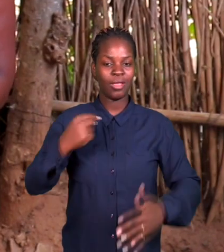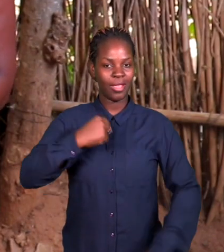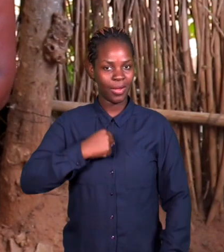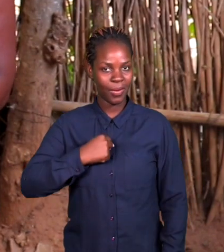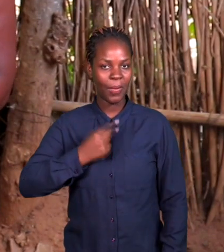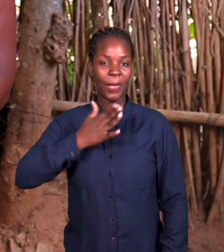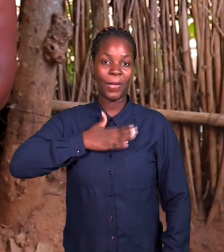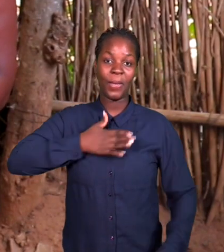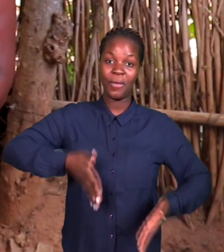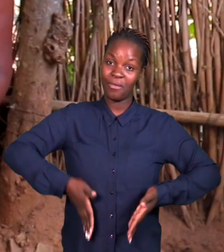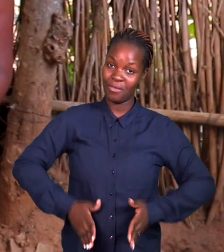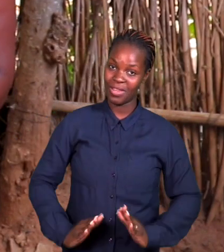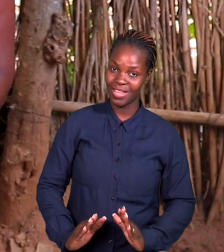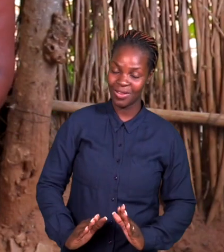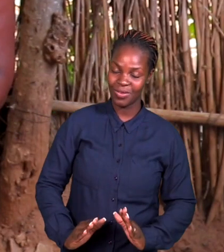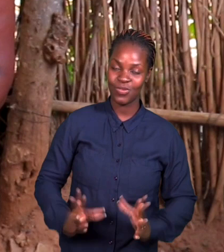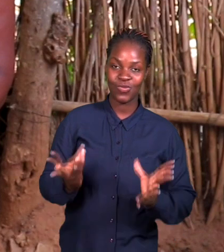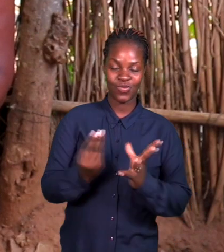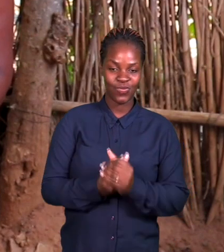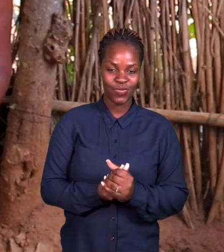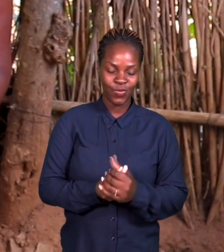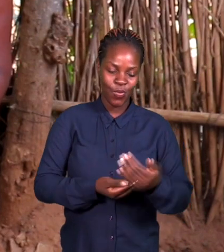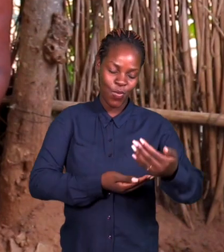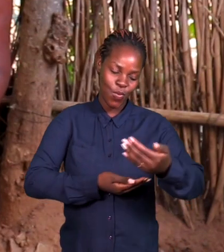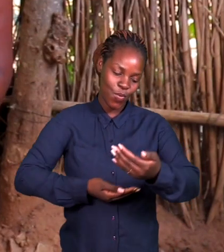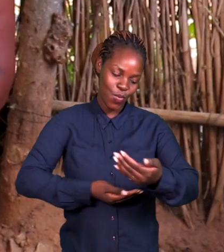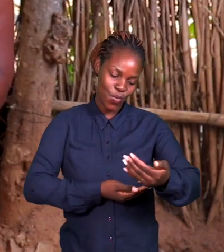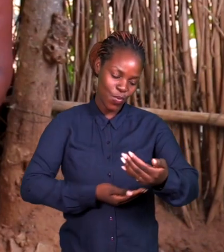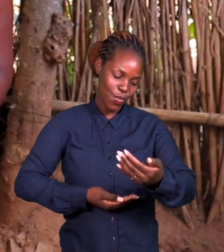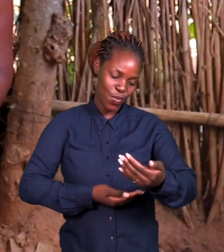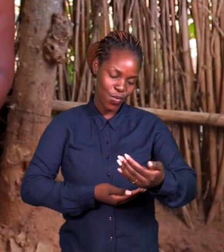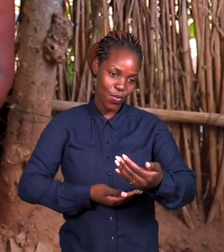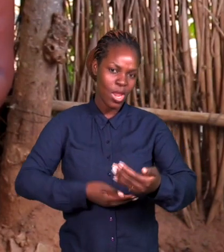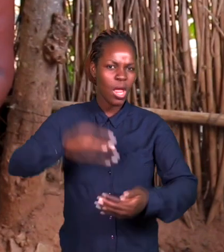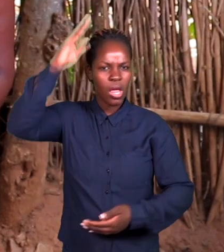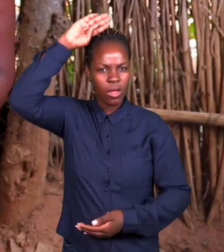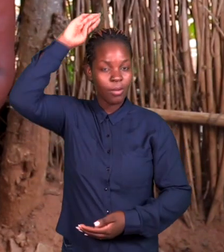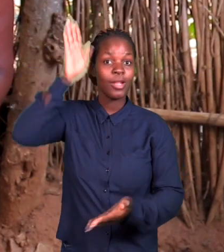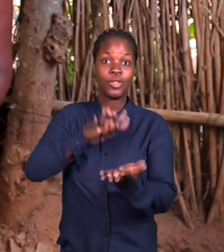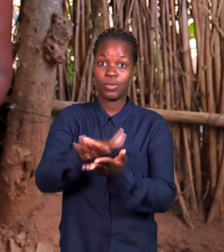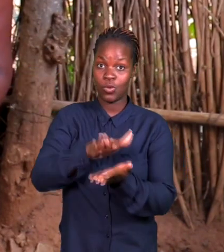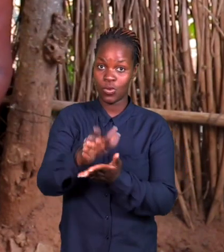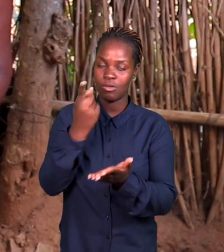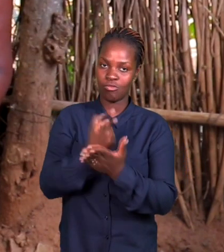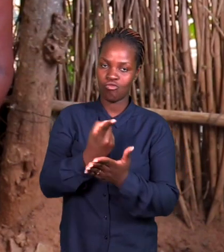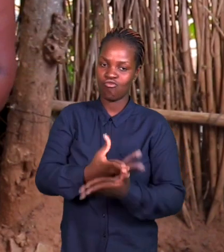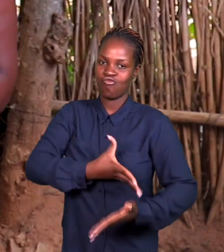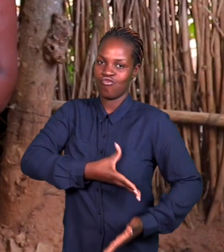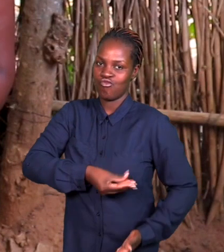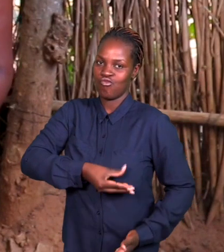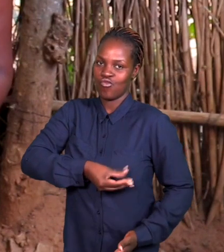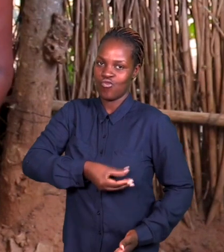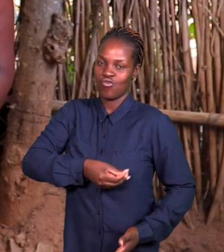filho, porque desde que tive nos meus braços, as enfermeiras disseram que tem que dar o leite,